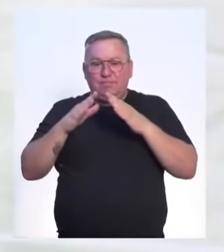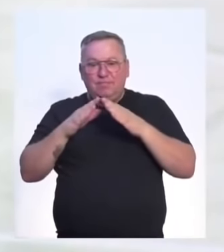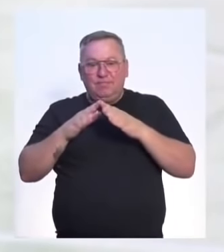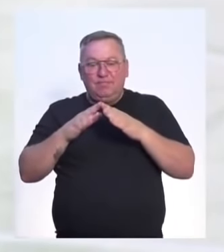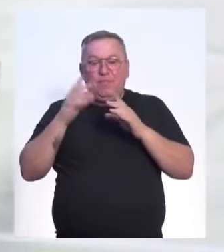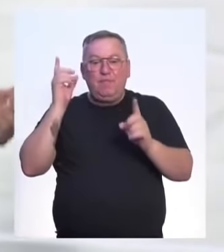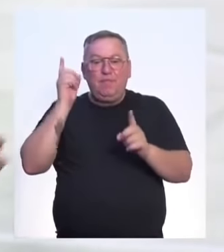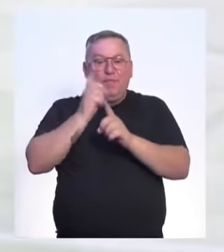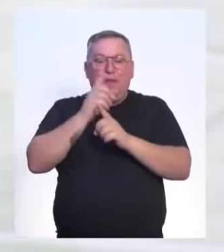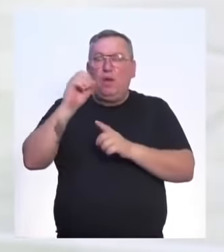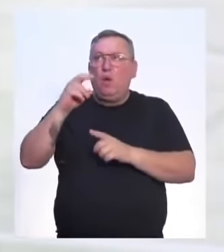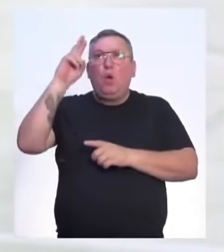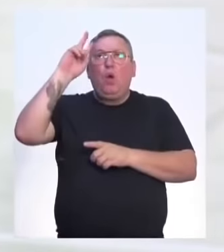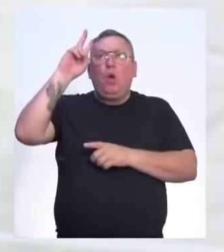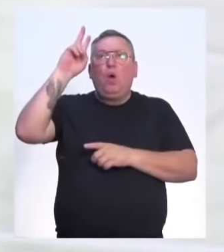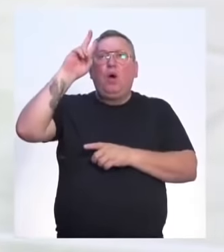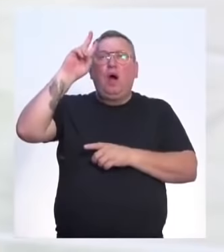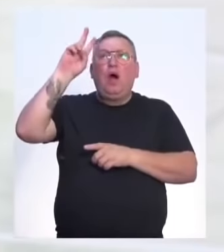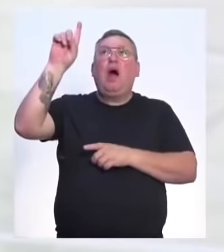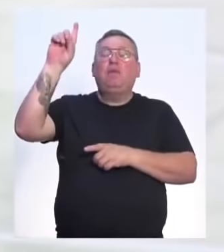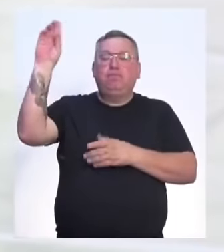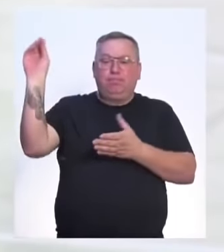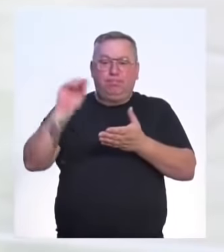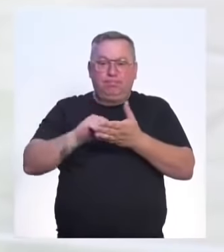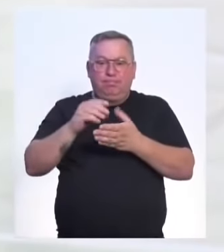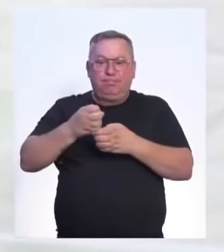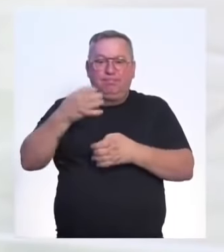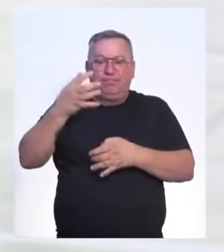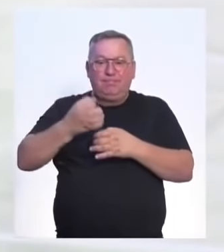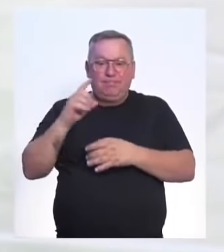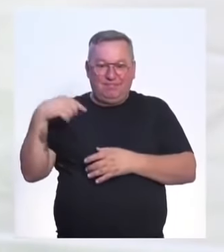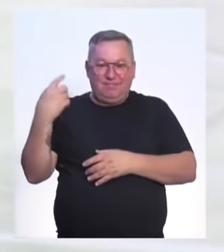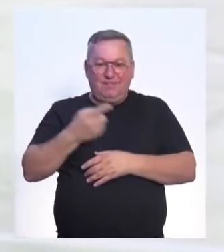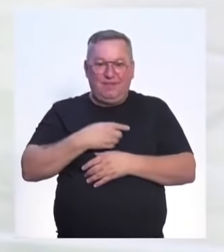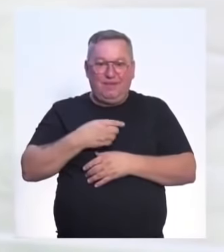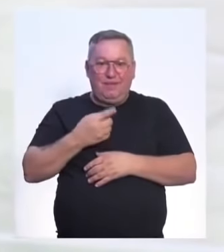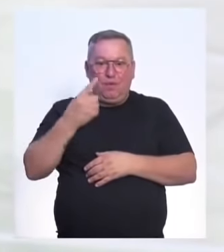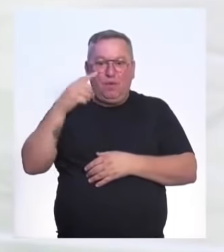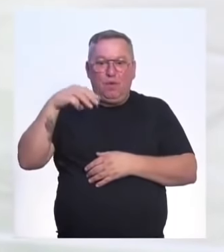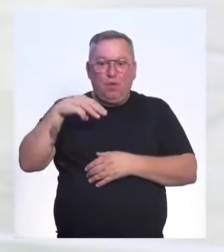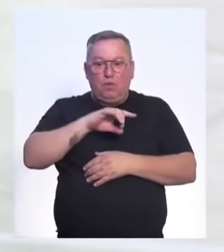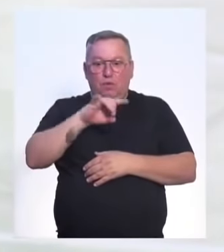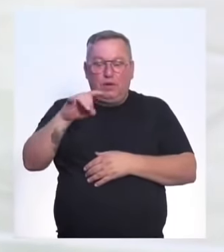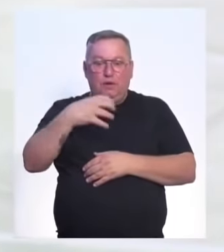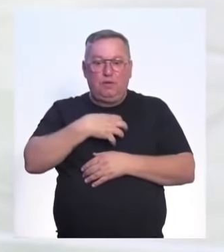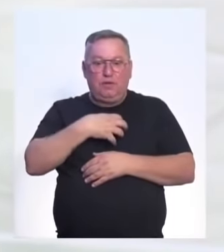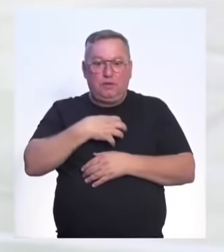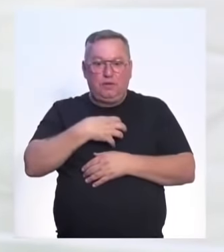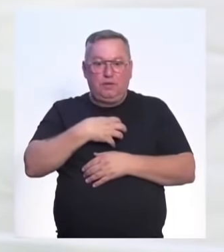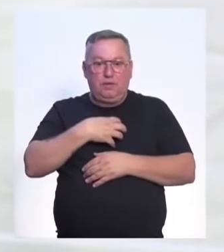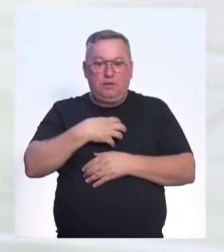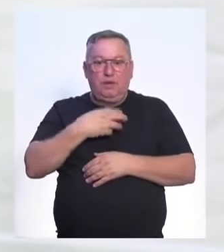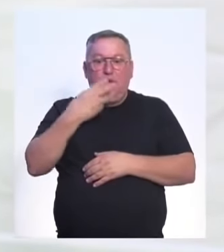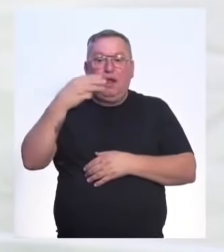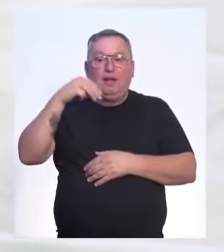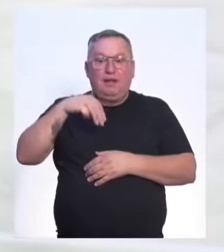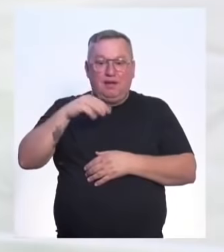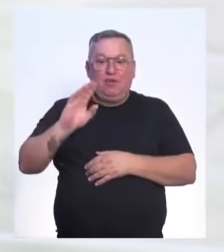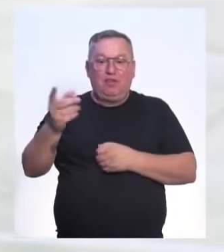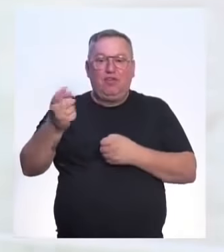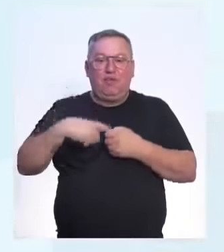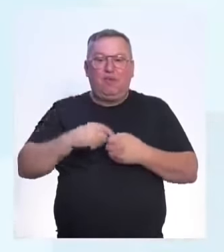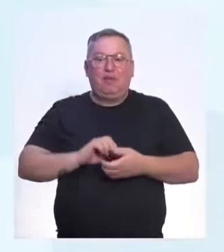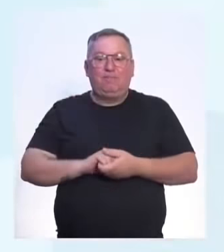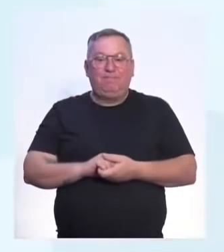e encontrar, ou se lembrar também, e descrever aí no chat pra gente, tá? Um minuto para cada situação, Jonas? Fechado. 3 minutos, a gente já